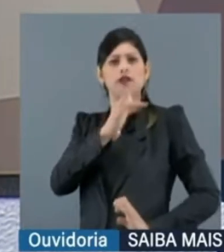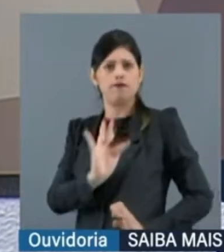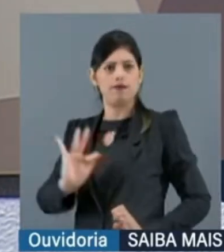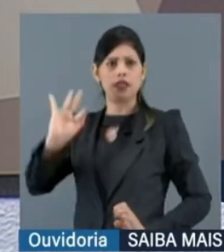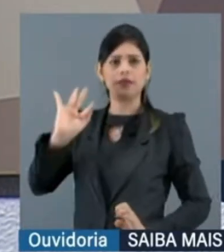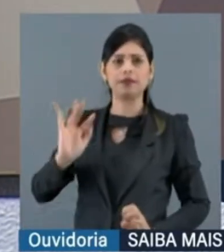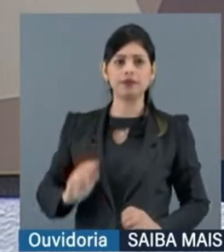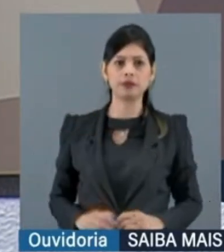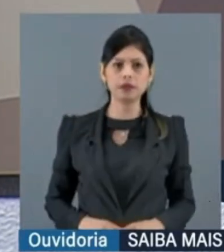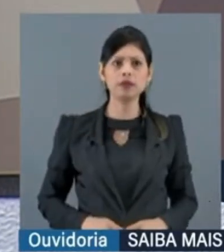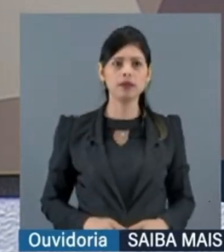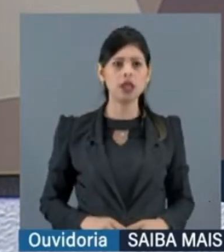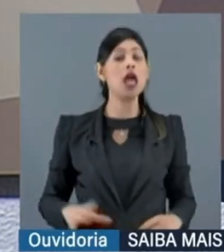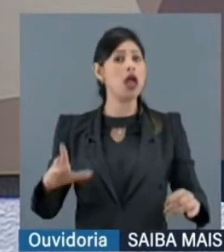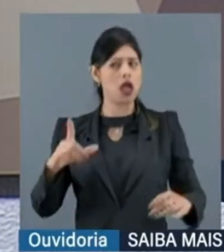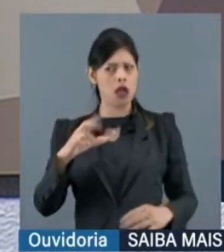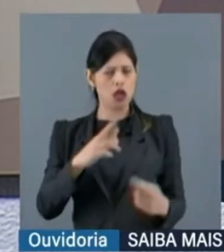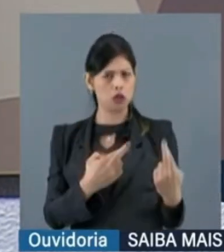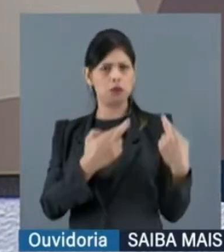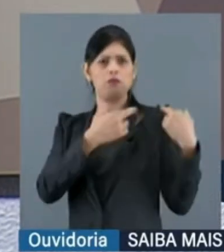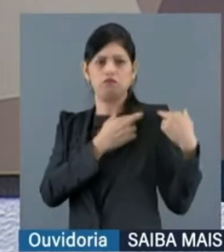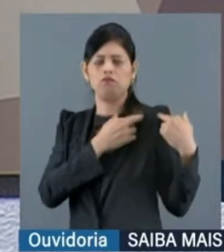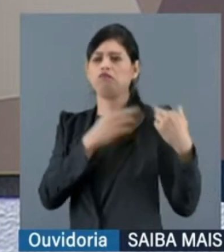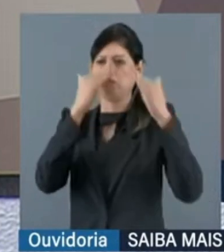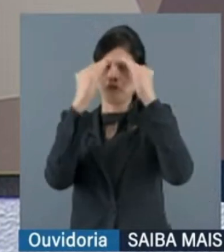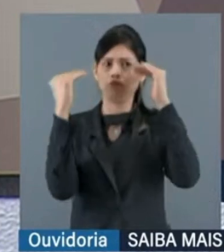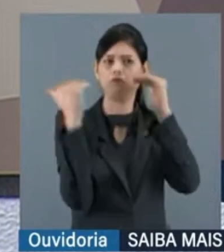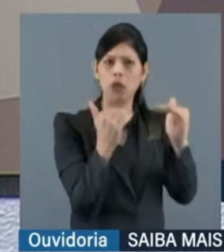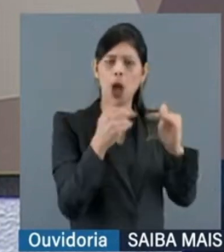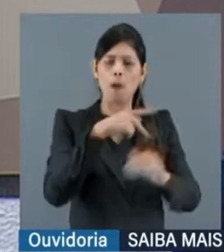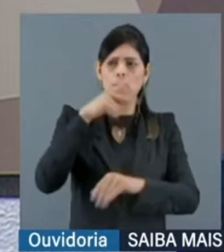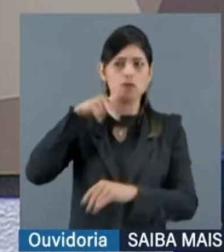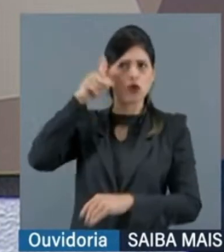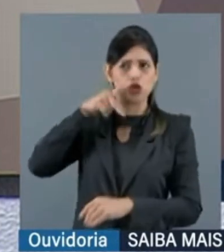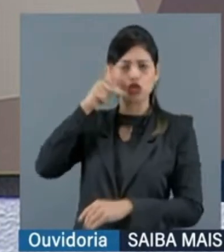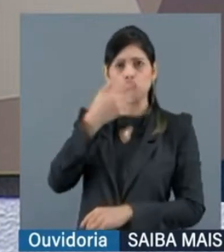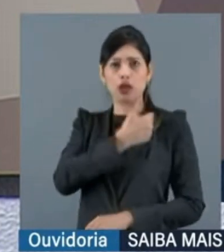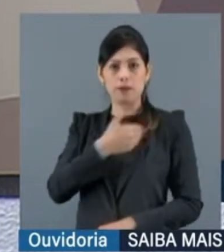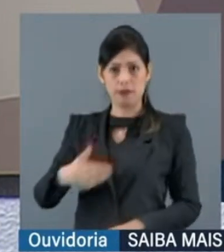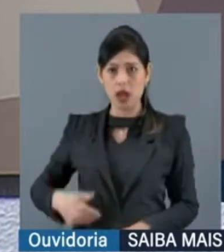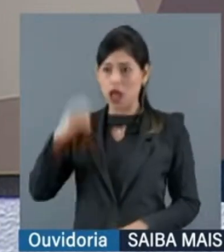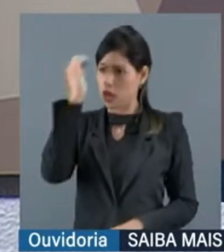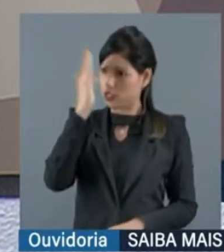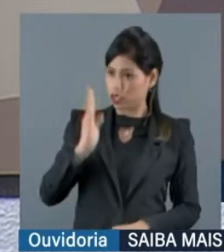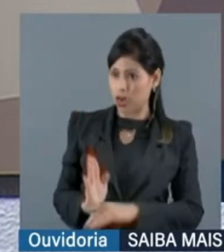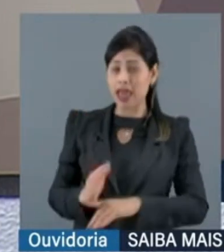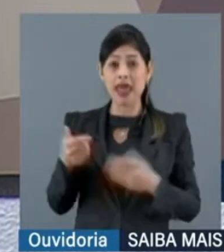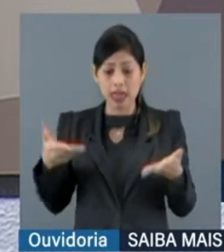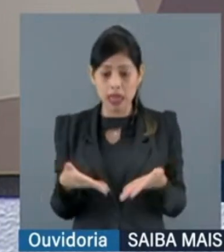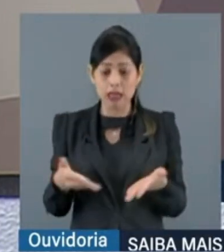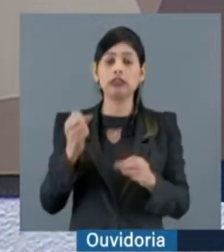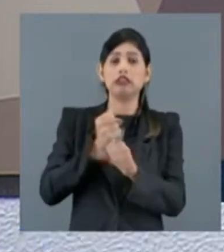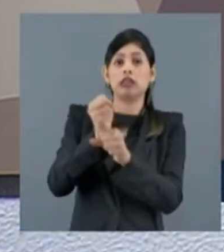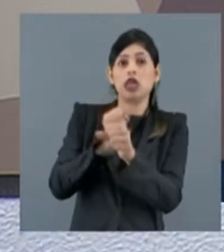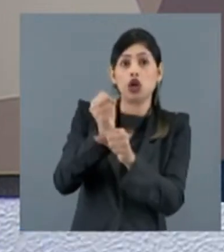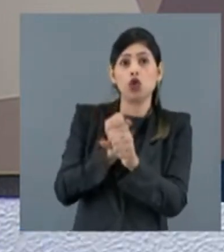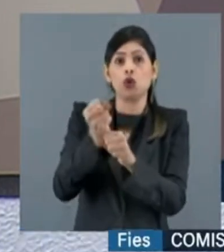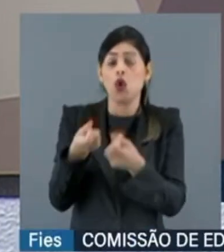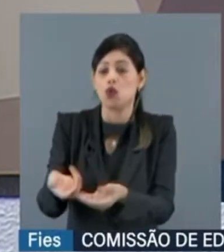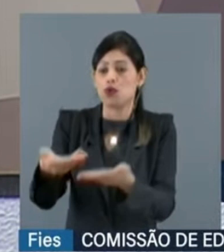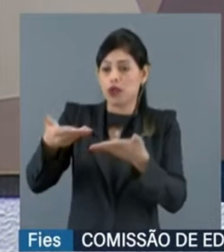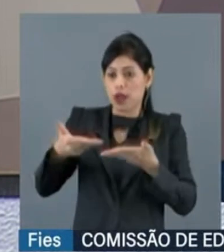Eu tenho muito respeito à política brasileira. Nesse ano, eu recebi no Ministério da Justiça